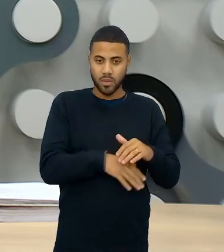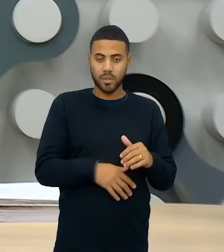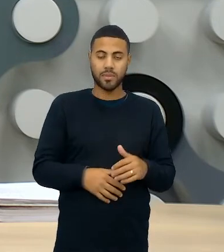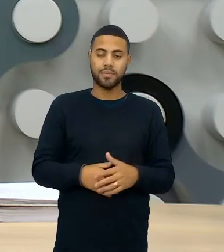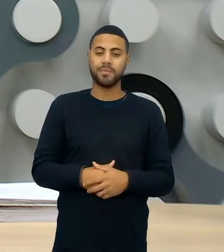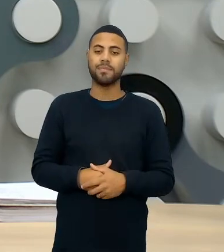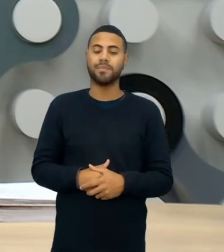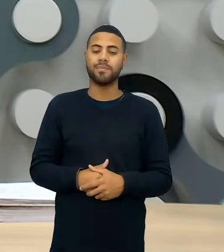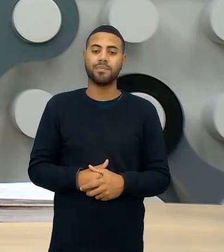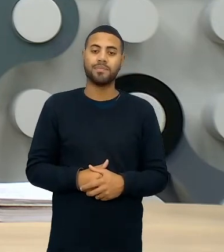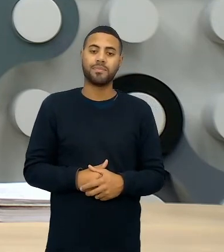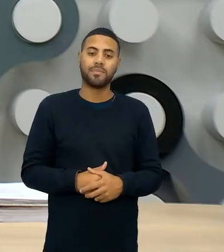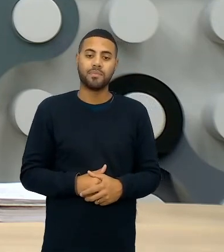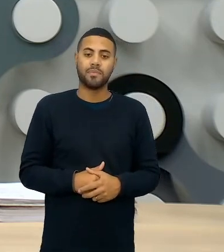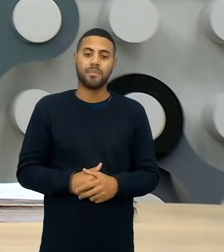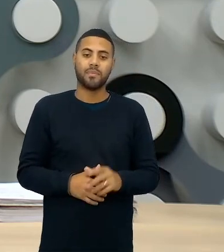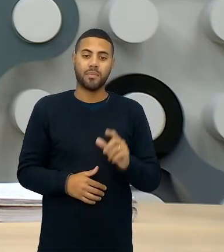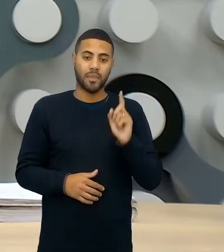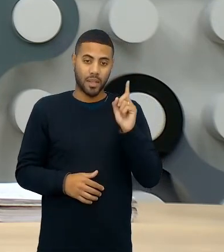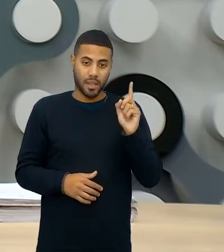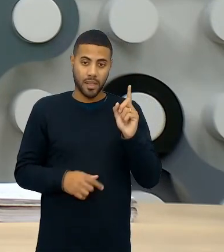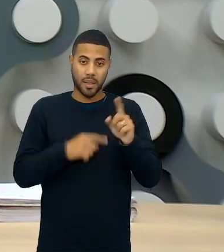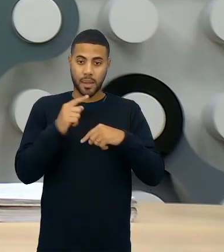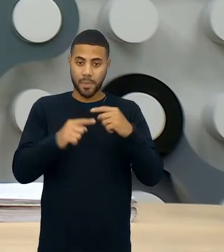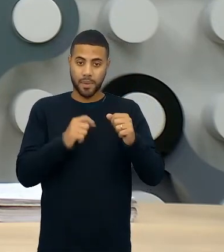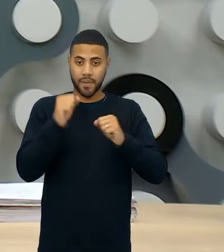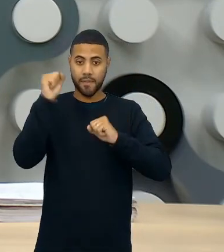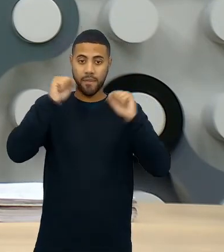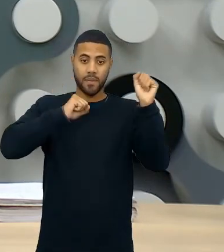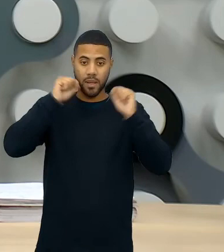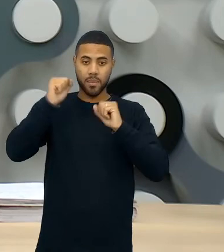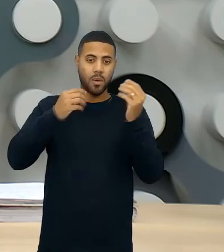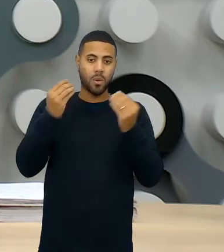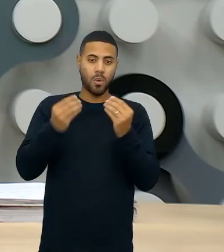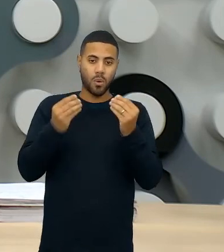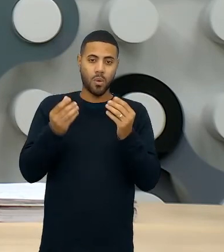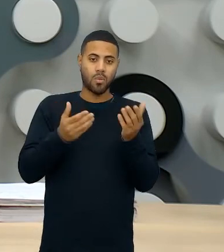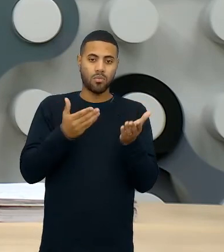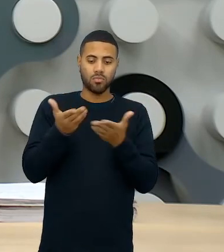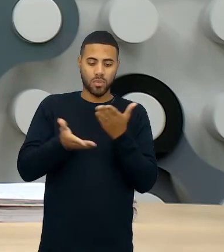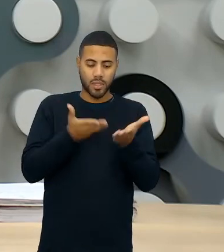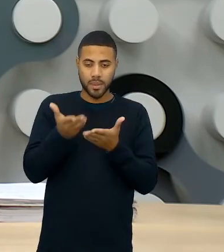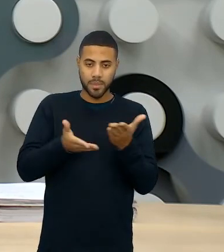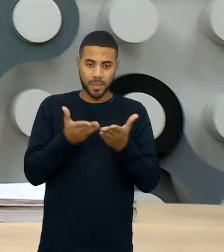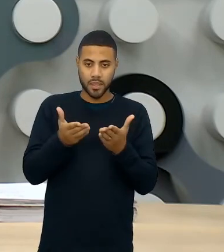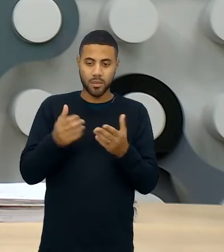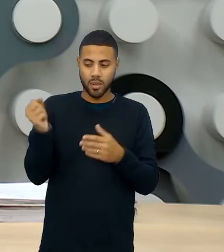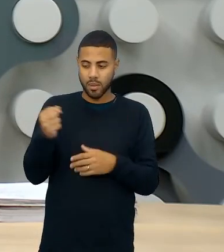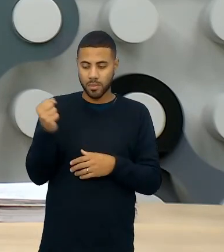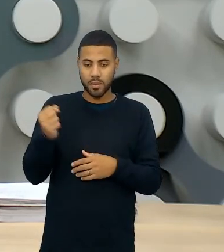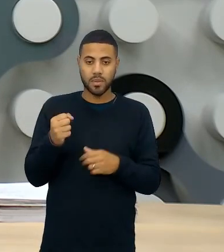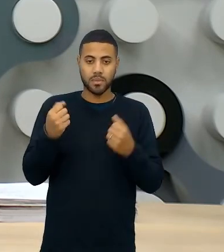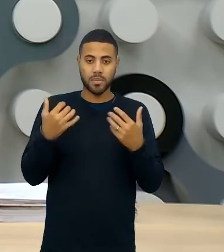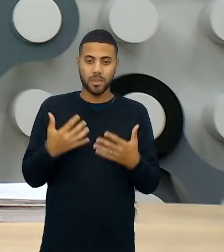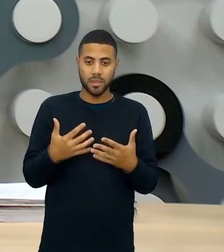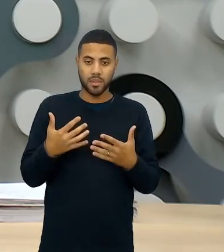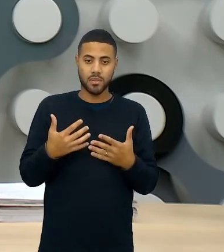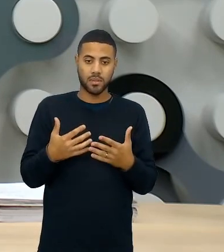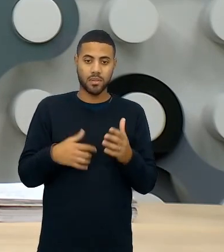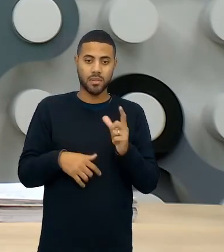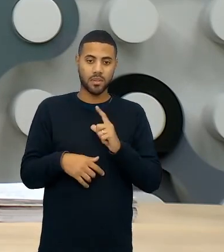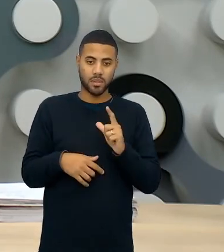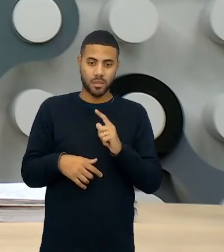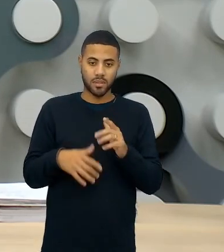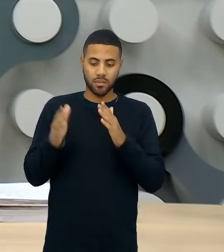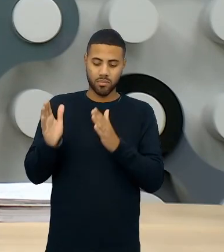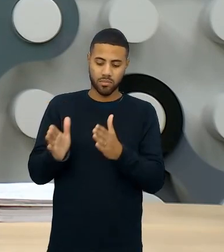residencial. Aí quando chega na indústria ali para reciclar essa latinha de alumínio, né? Então ela passa ali por uma